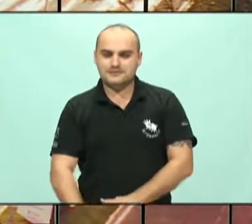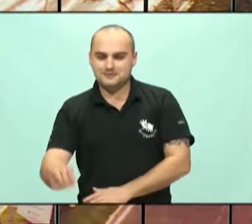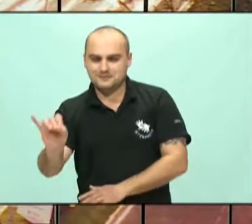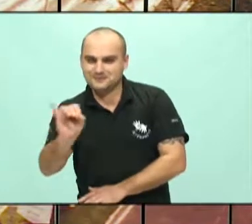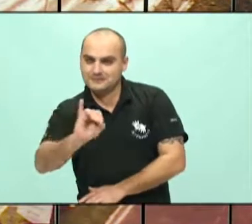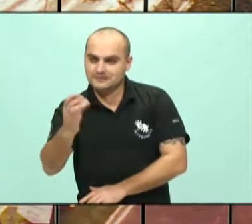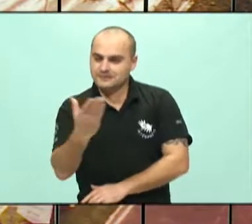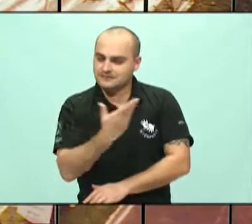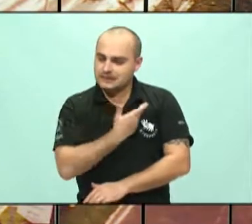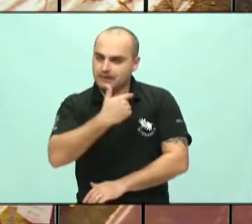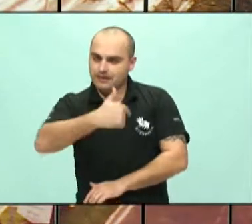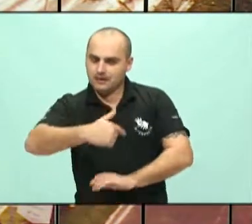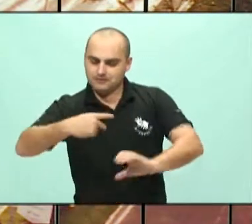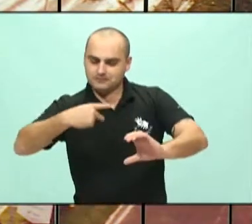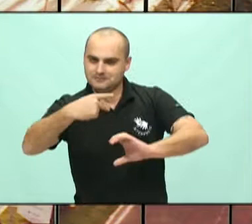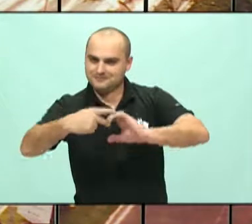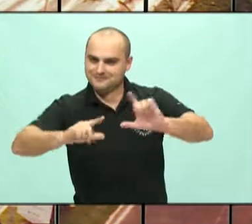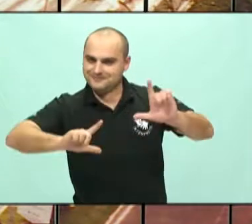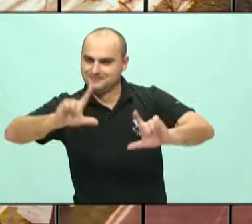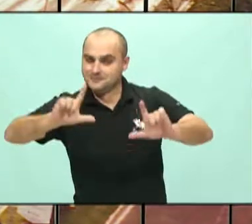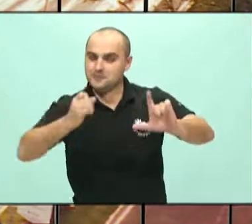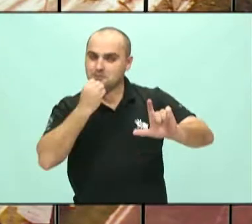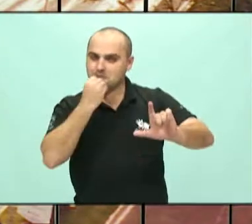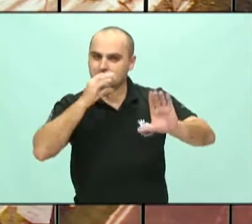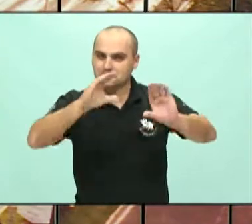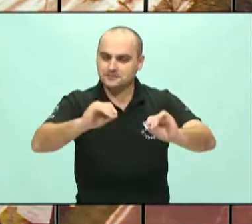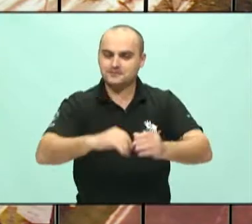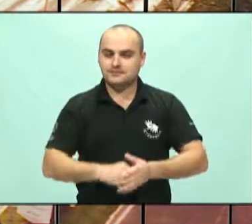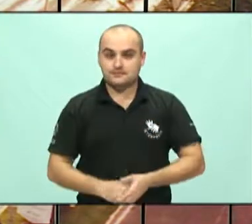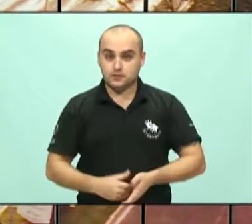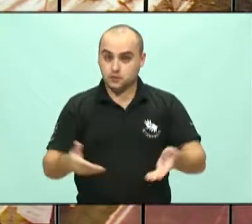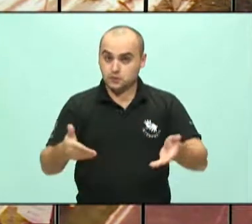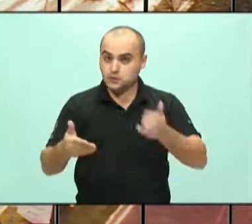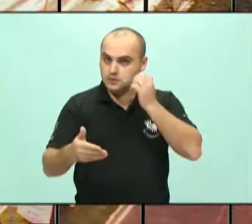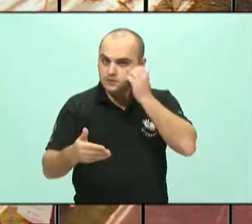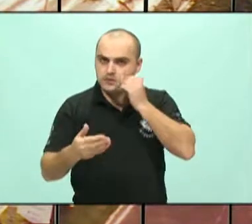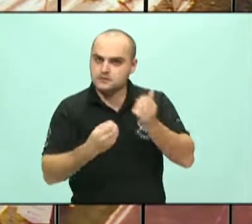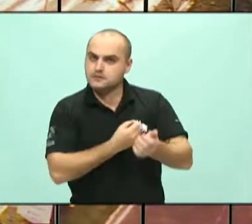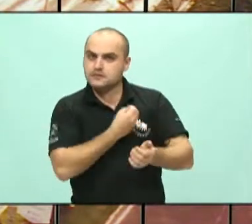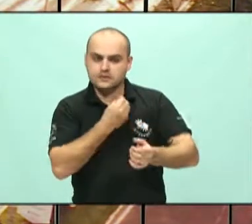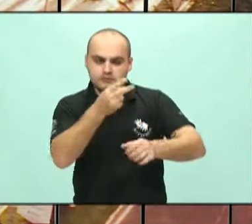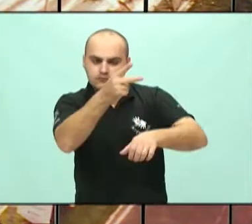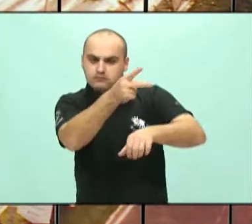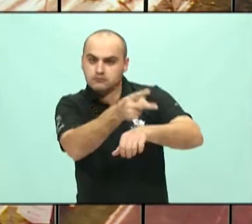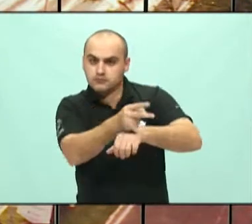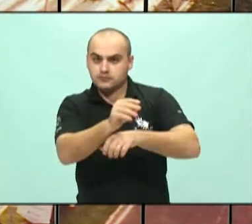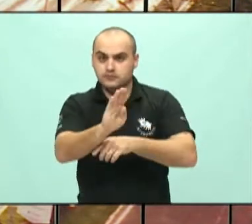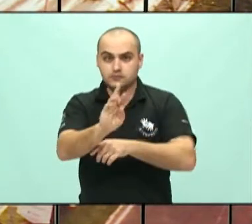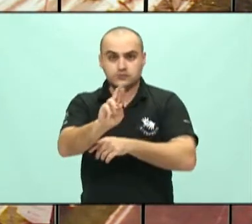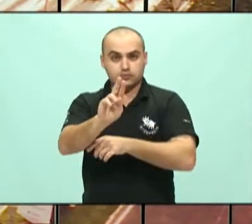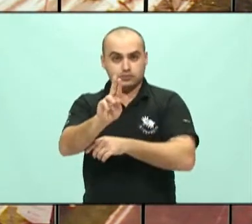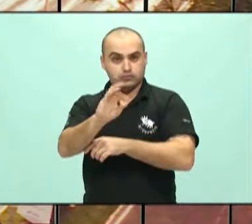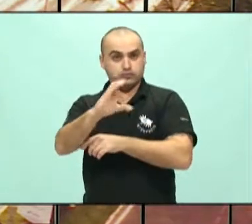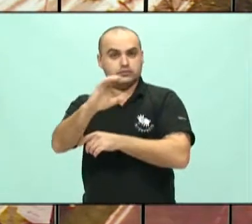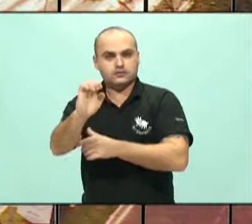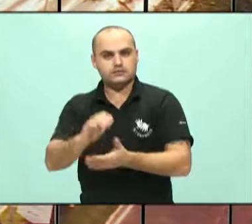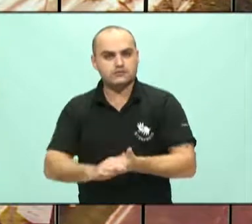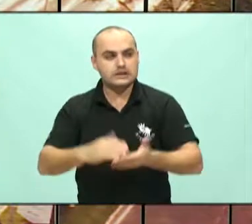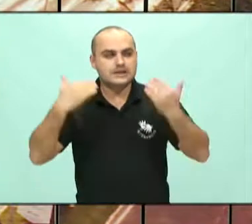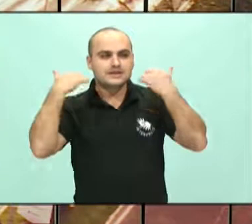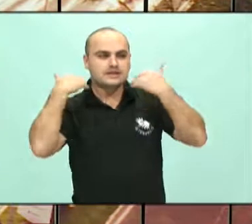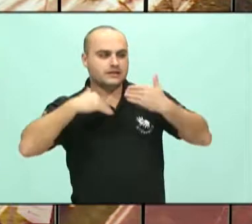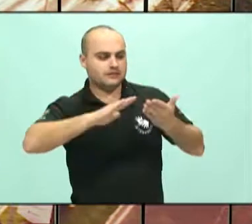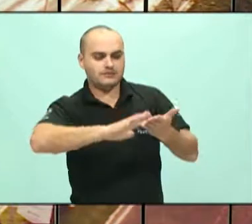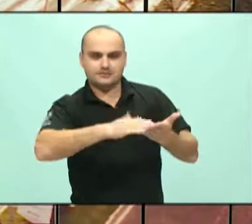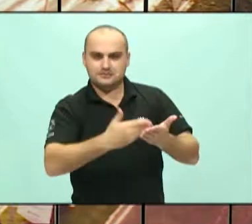Olá, amigos da TV Câmara, muito boa noite. Com a companhia de Bruce Marques, nosso repórter cinematográfico, Jean, intérprete de